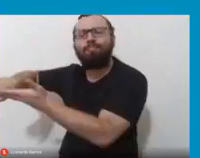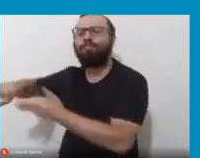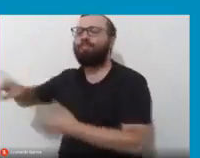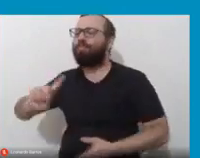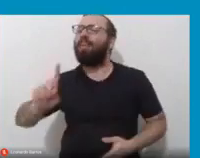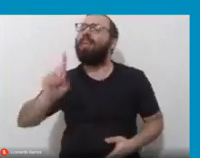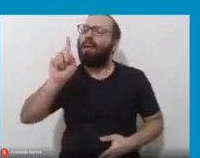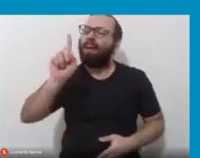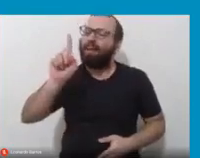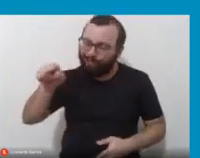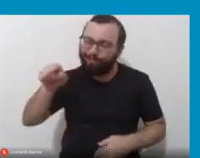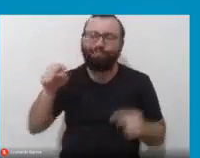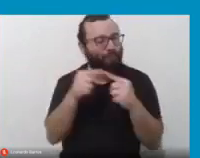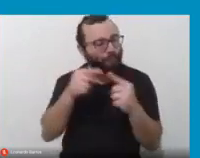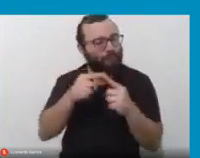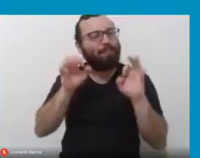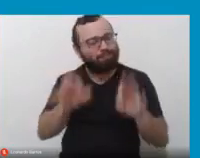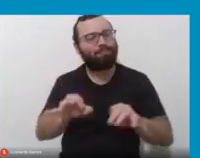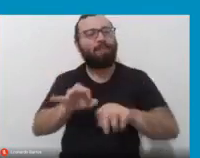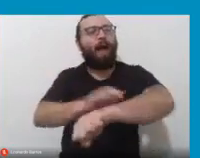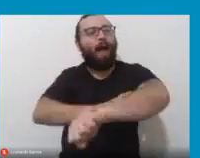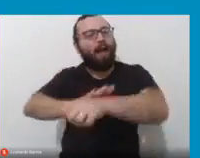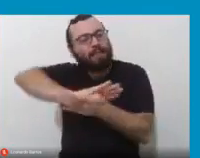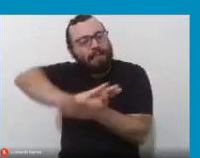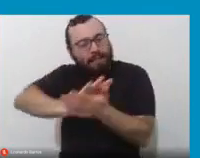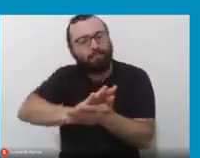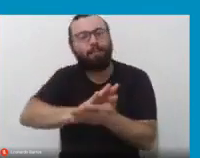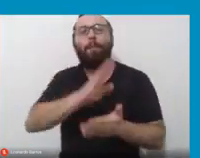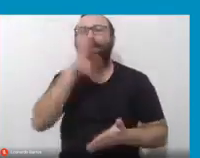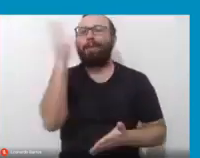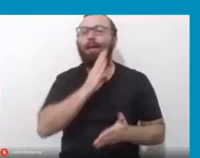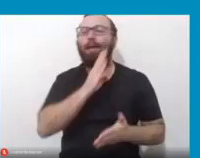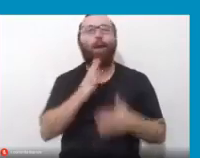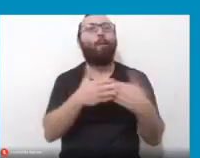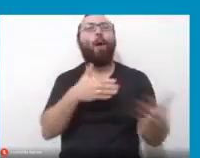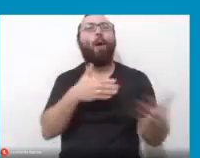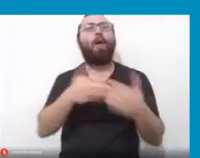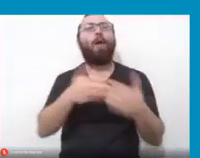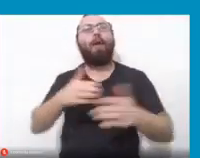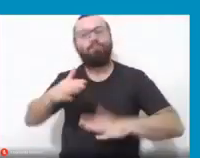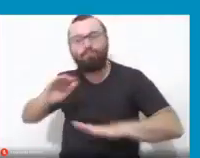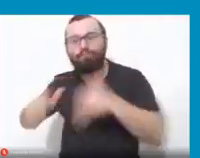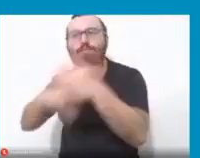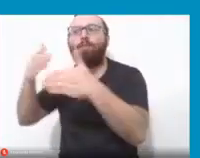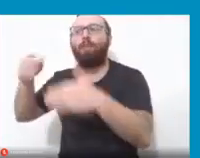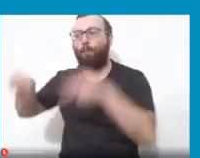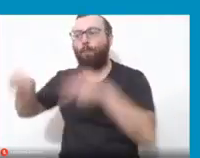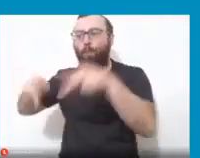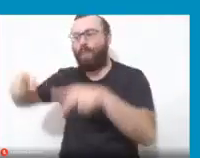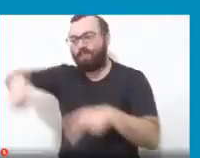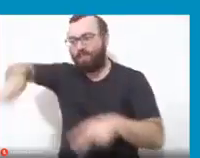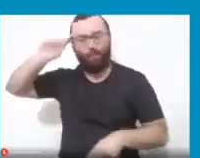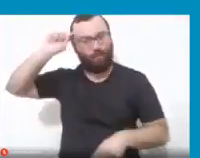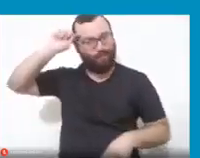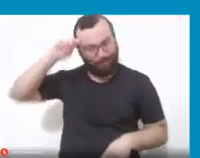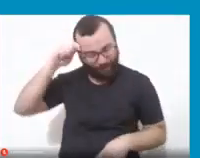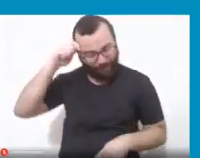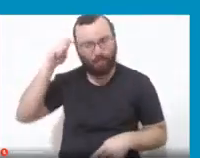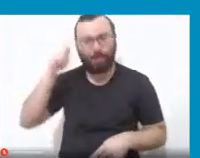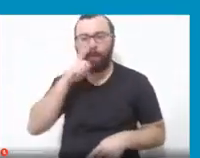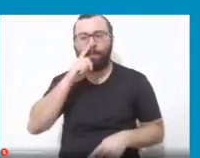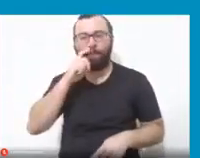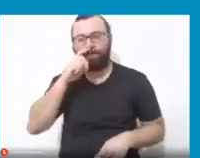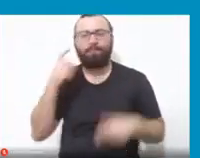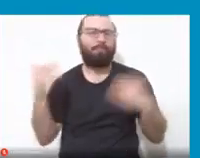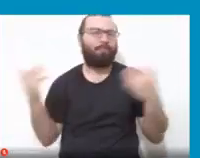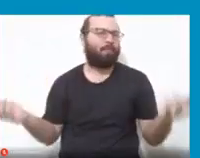racismo brasileiro, num sentido em que qualquer movimentação e avanço da nossa população negra, e aí eu posso pôr todos os